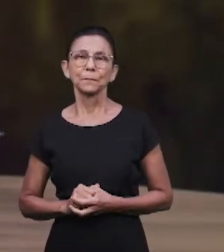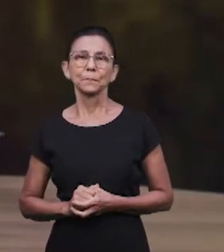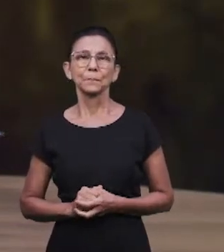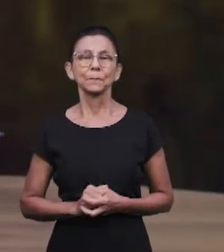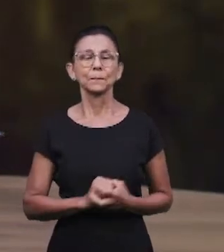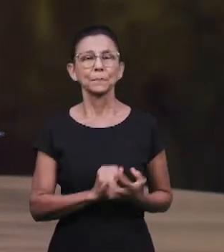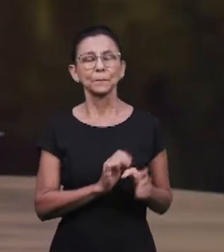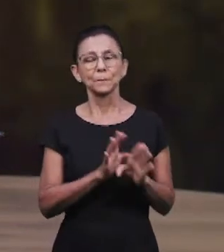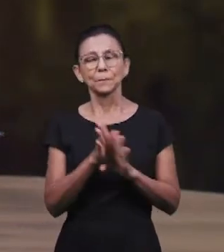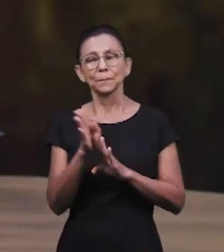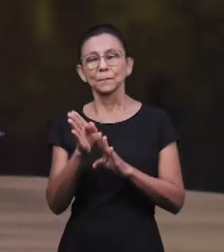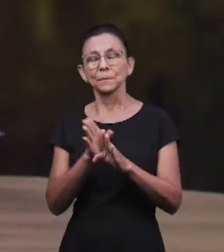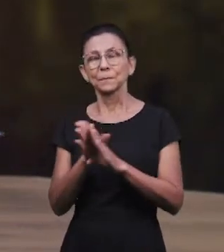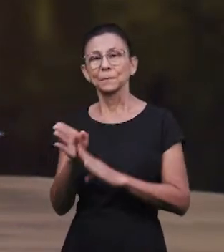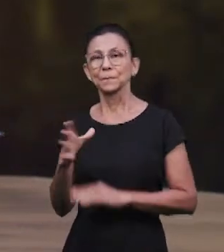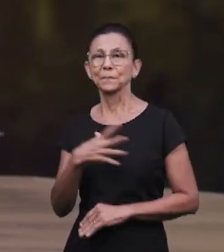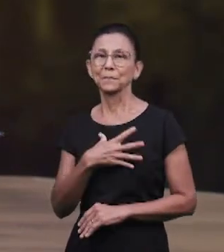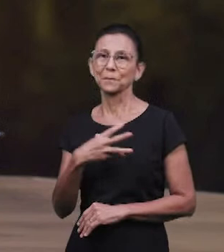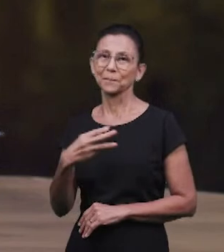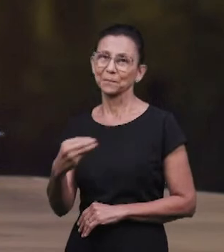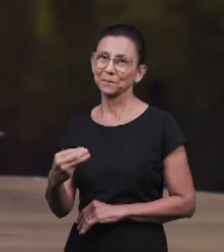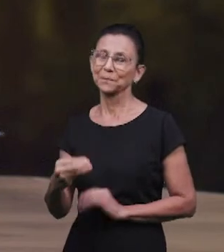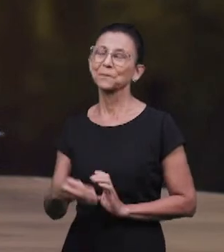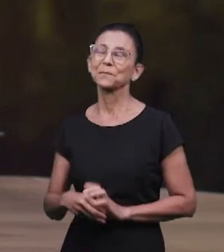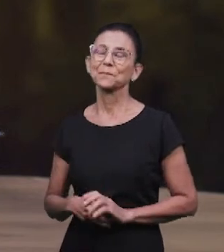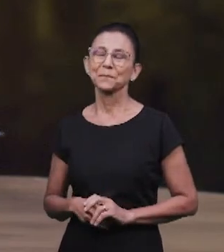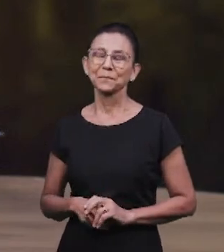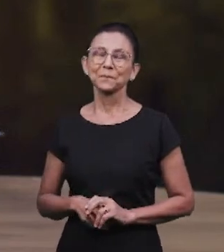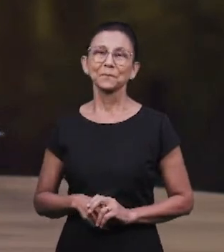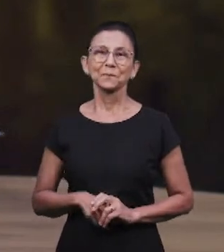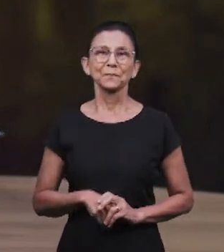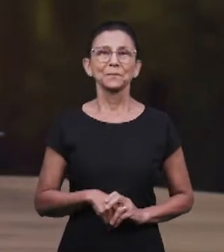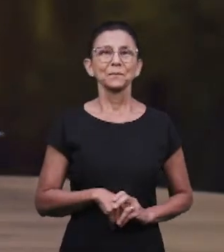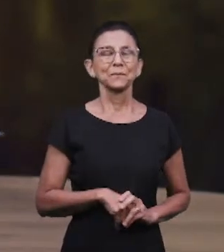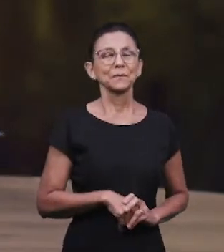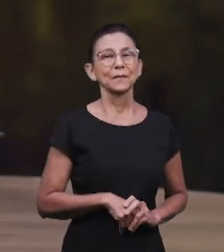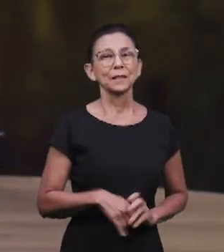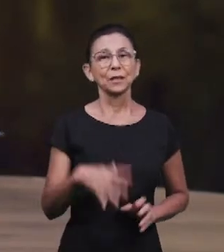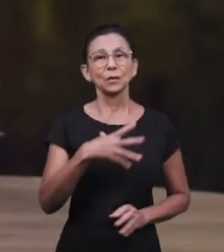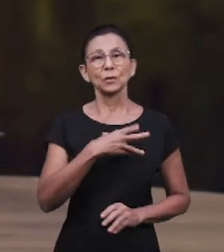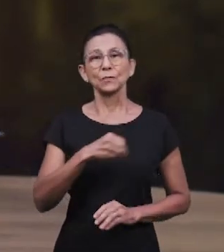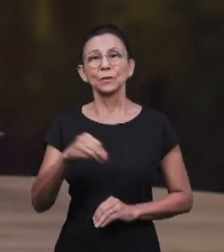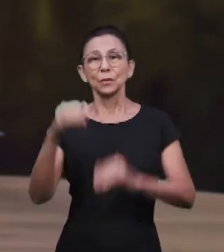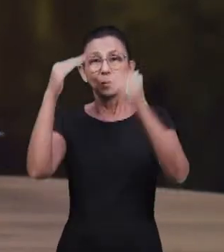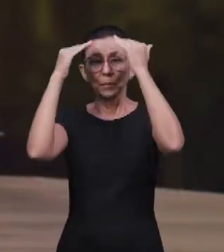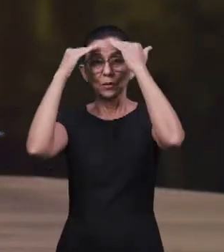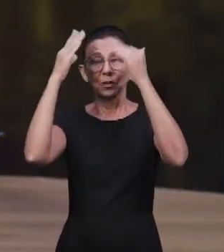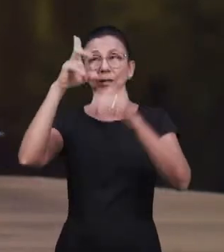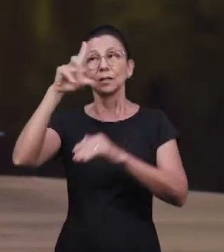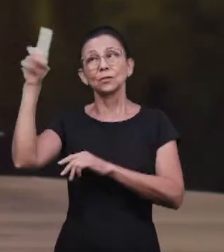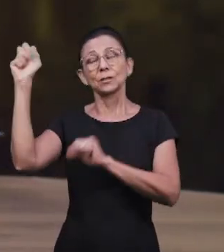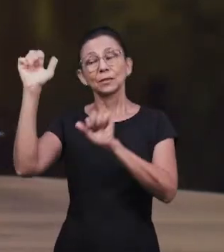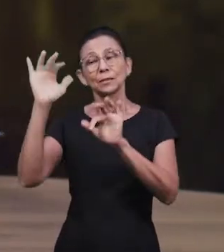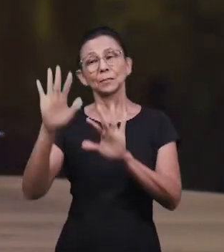dar aconselhamento aos filhos e àqueles que ouvem, Deus abençoa.